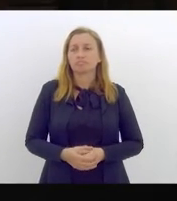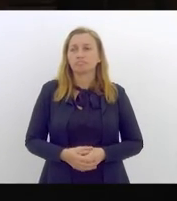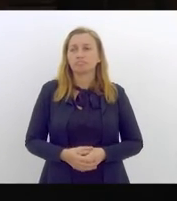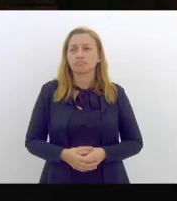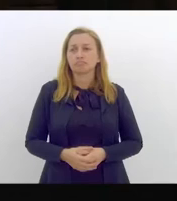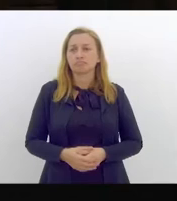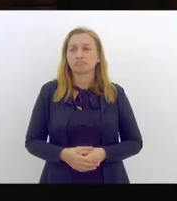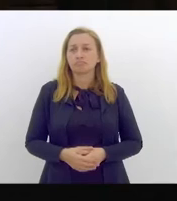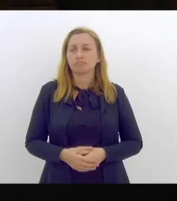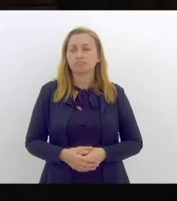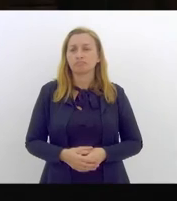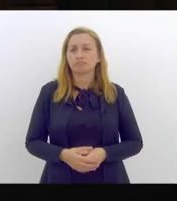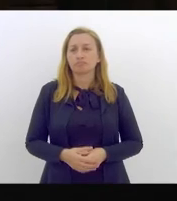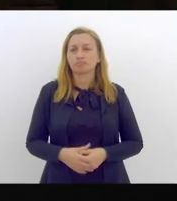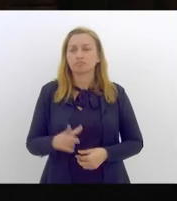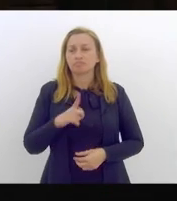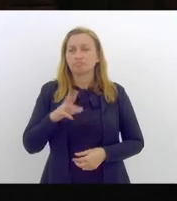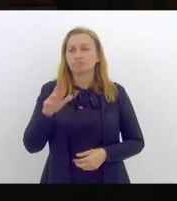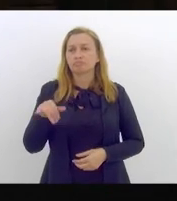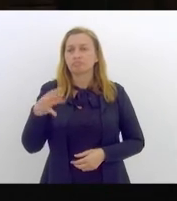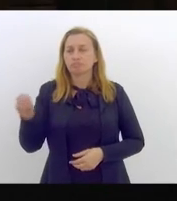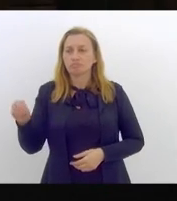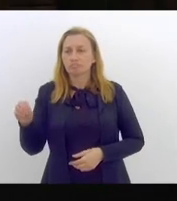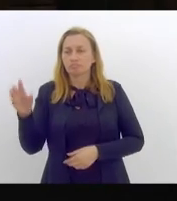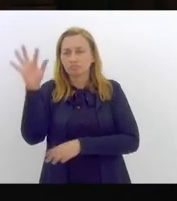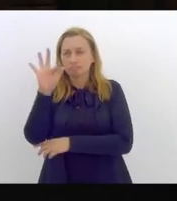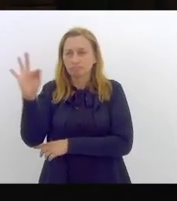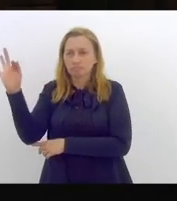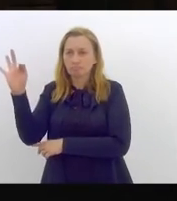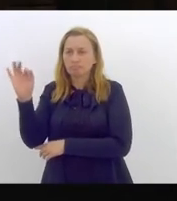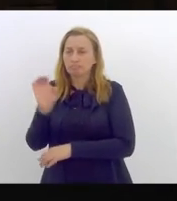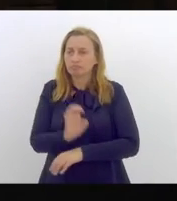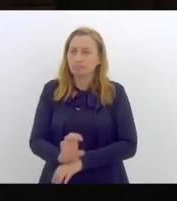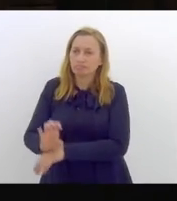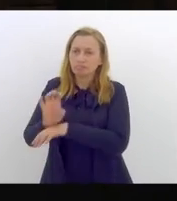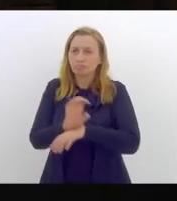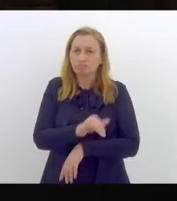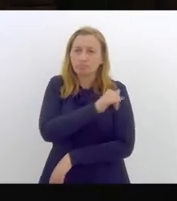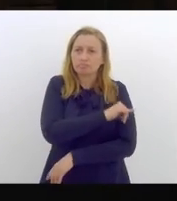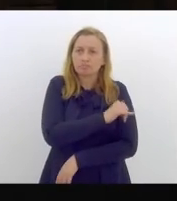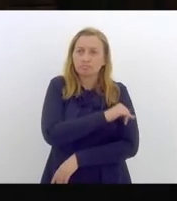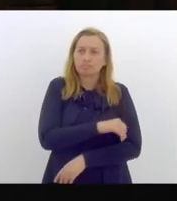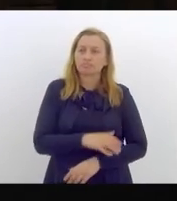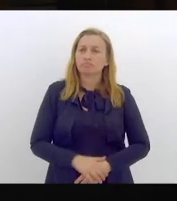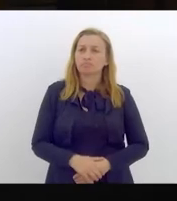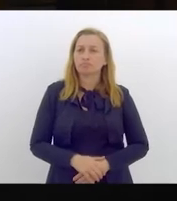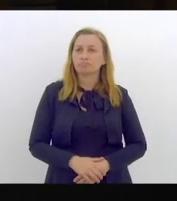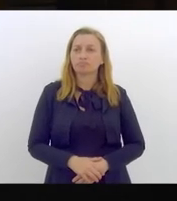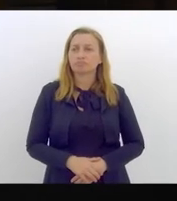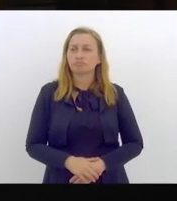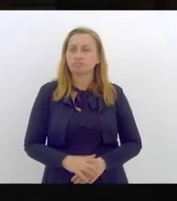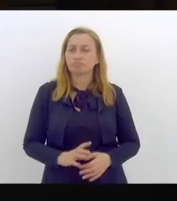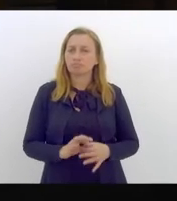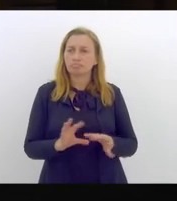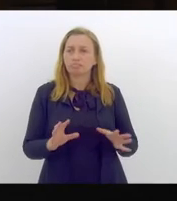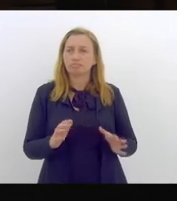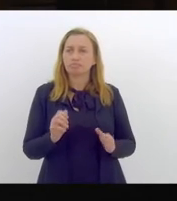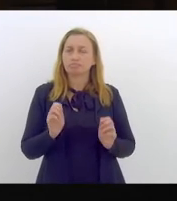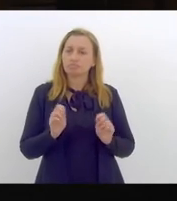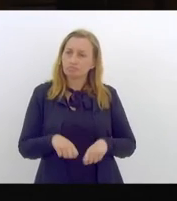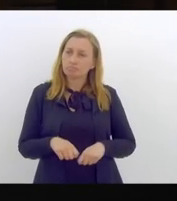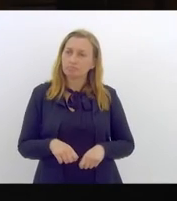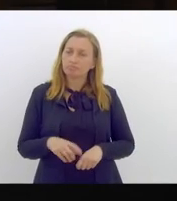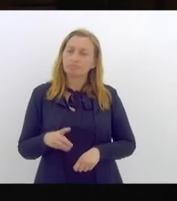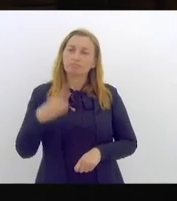que para que exista a União e entes federativos, os estados, como o Rio de Janeiro, eles abrem mão de poder, Renata.